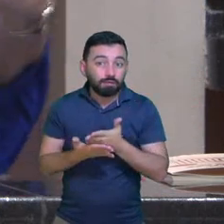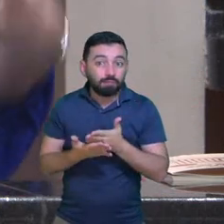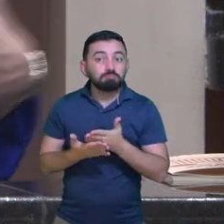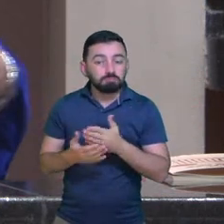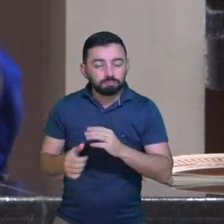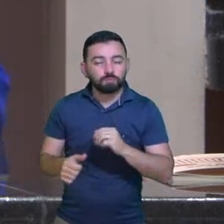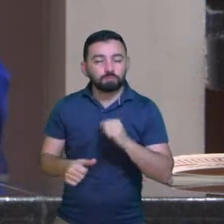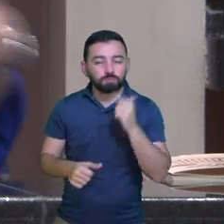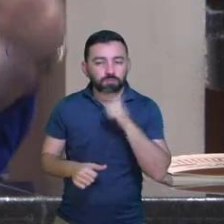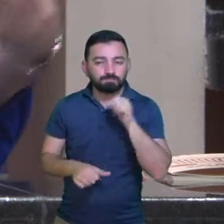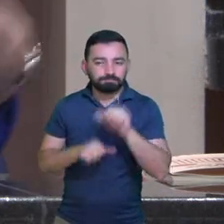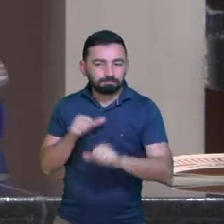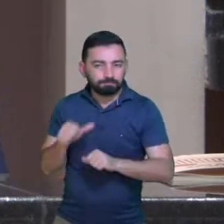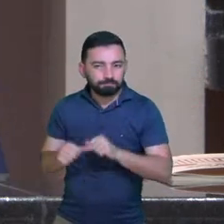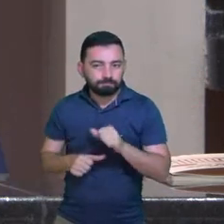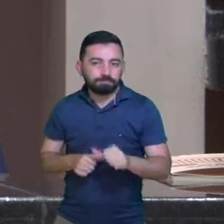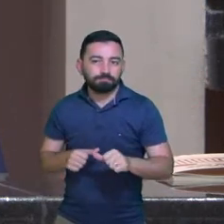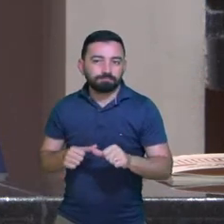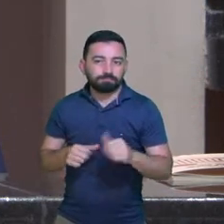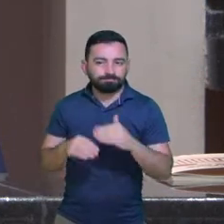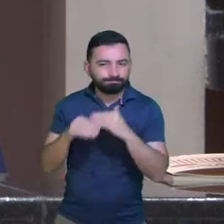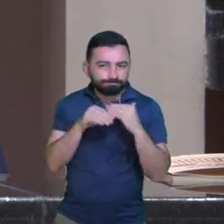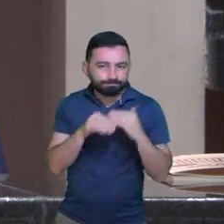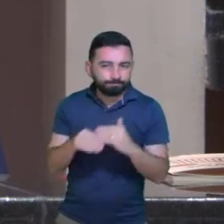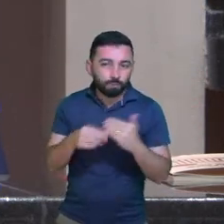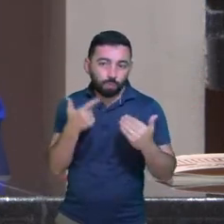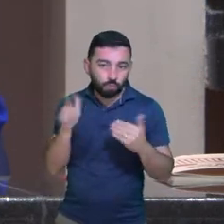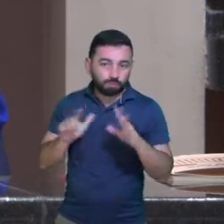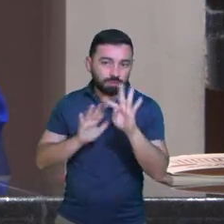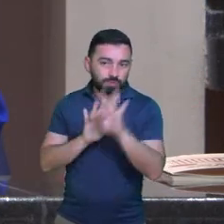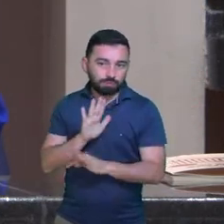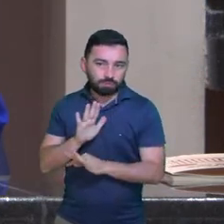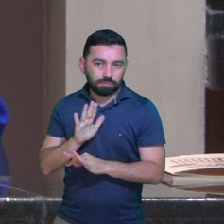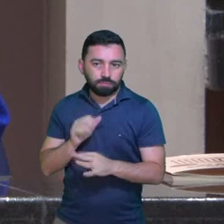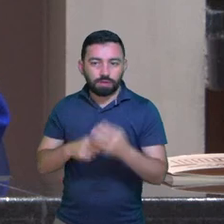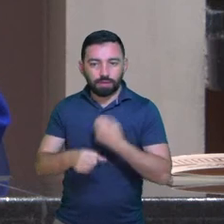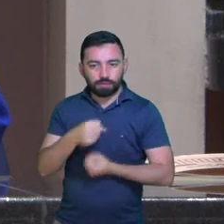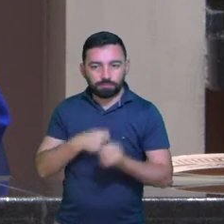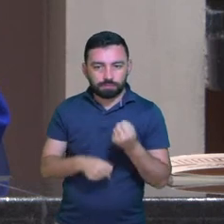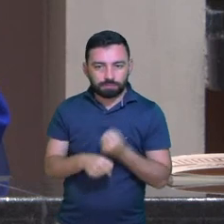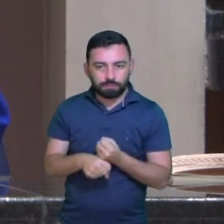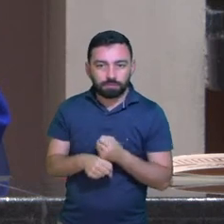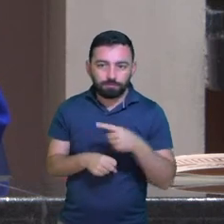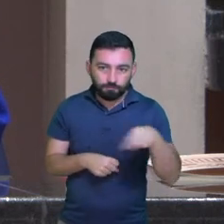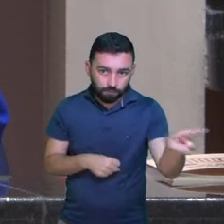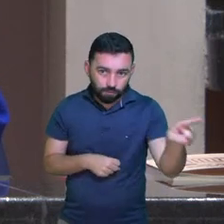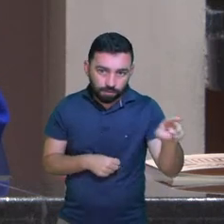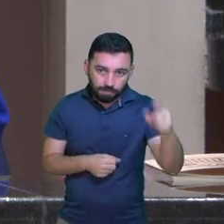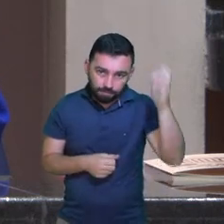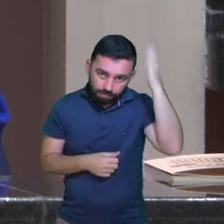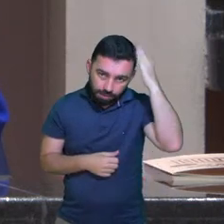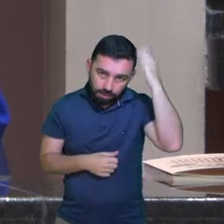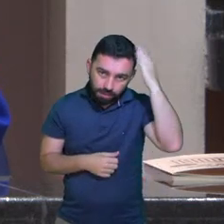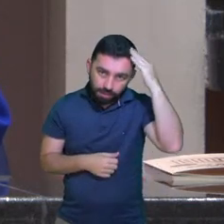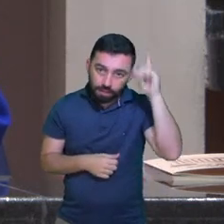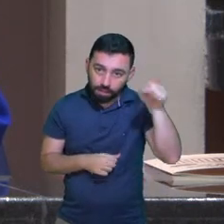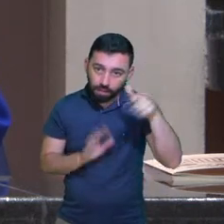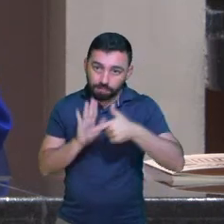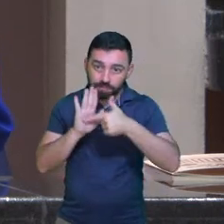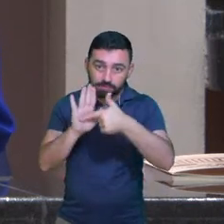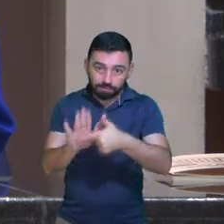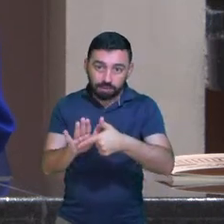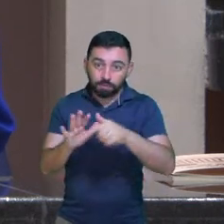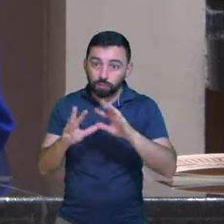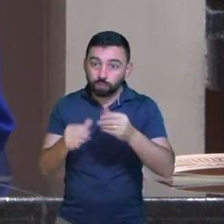nós conseguimos consensuar um outro texto eu no ano passado fui para Belém apresentar para todos os